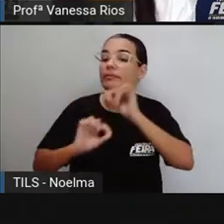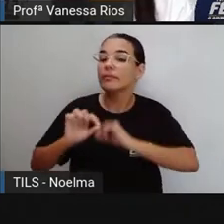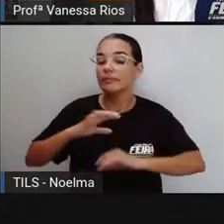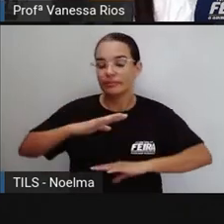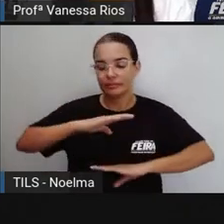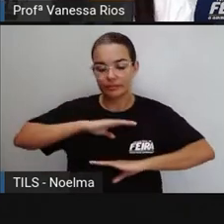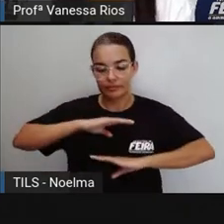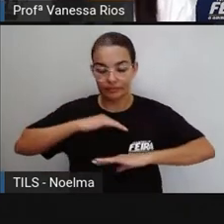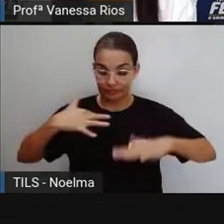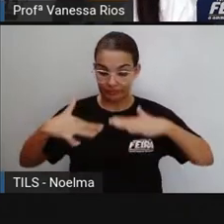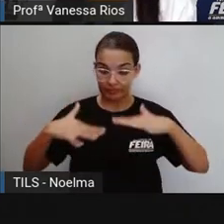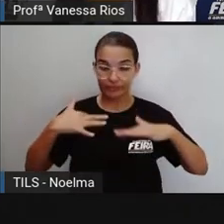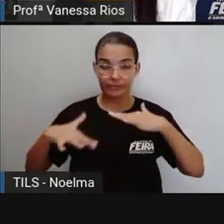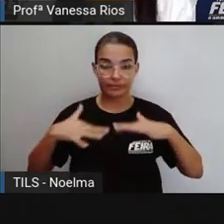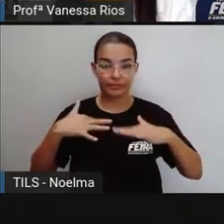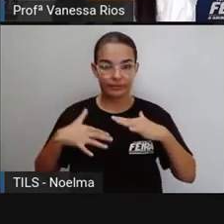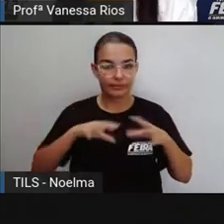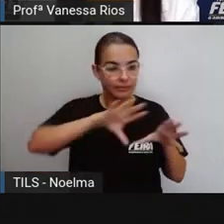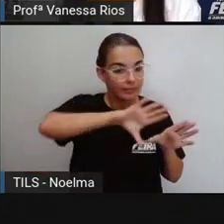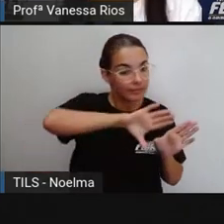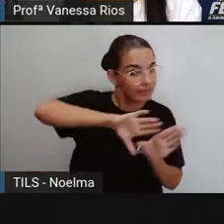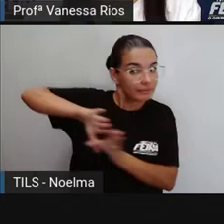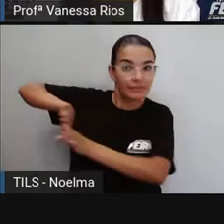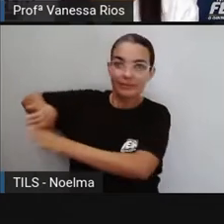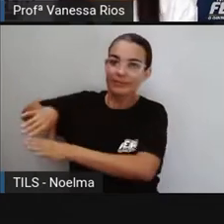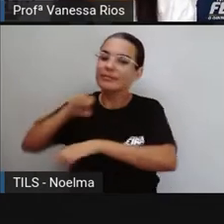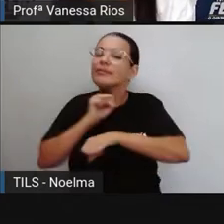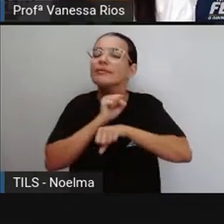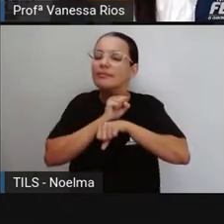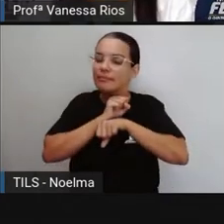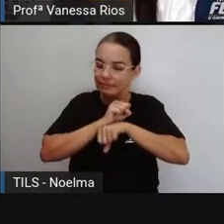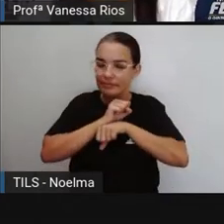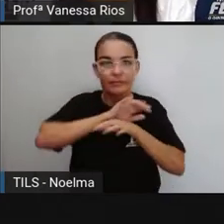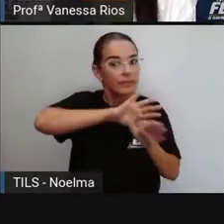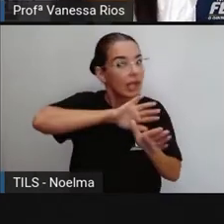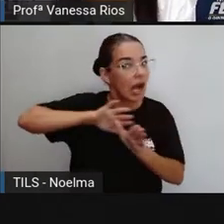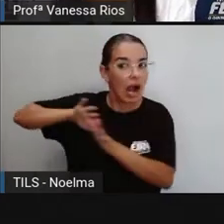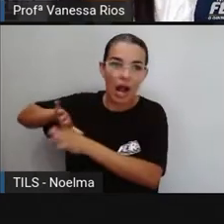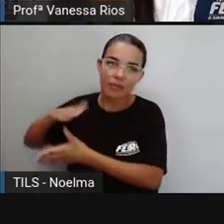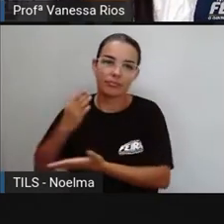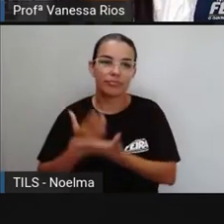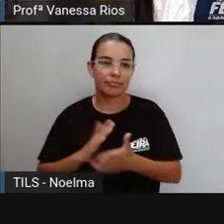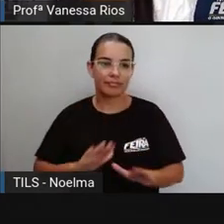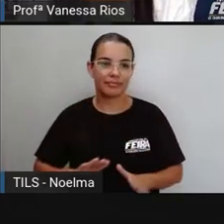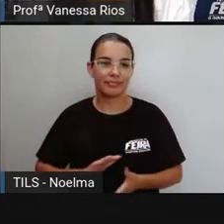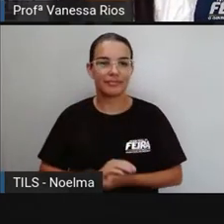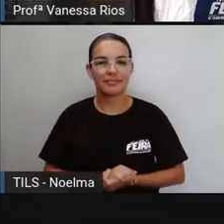da definição de sedentarismo, que é algo que prejudica tanto a saúde da gente.